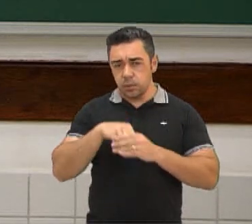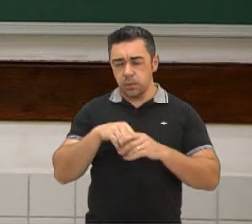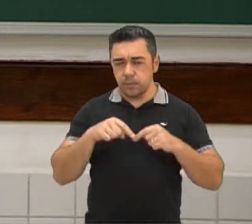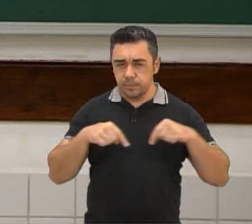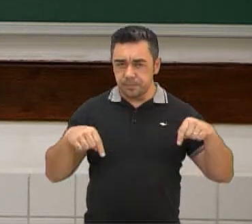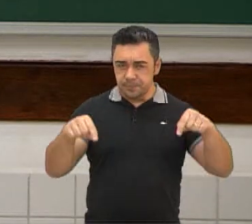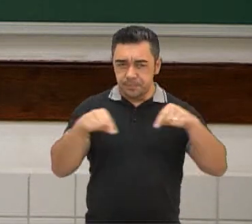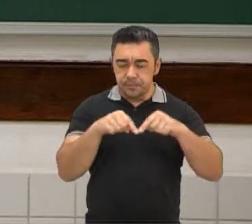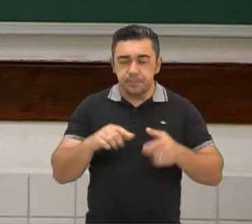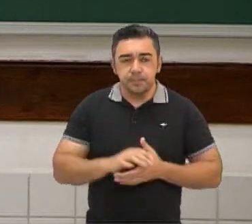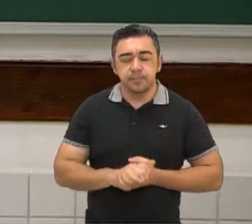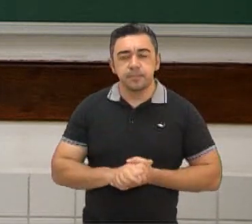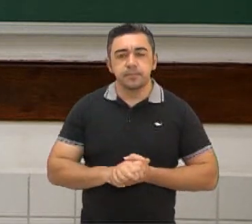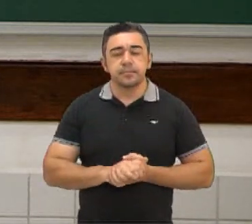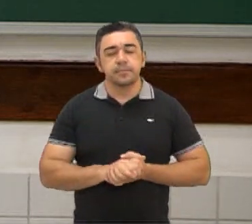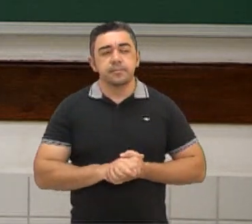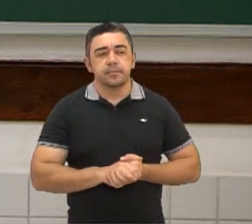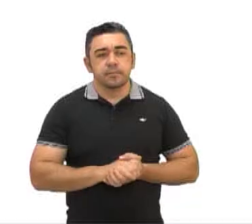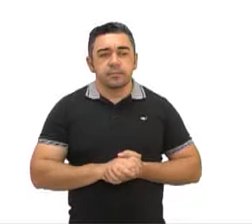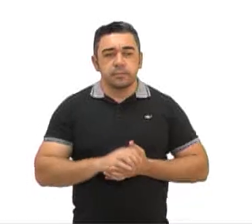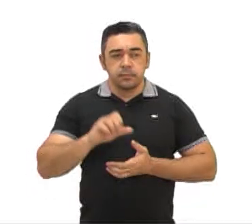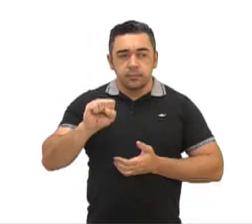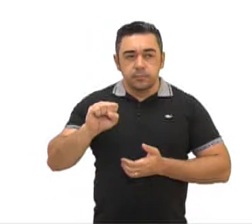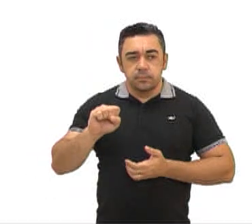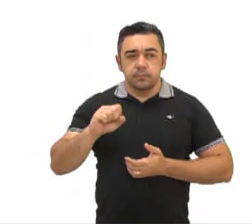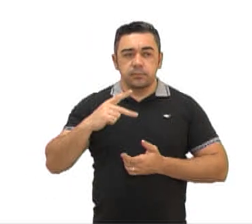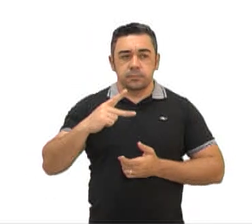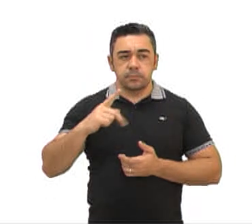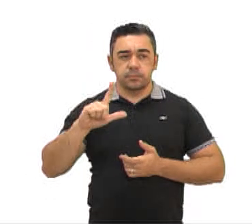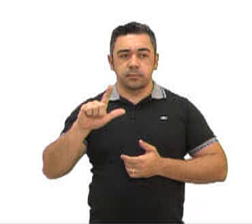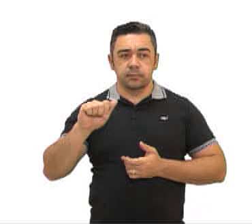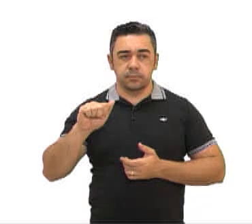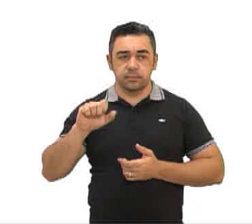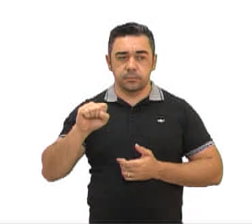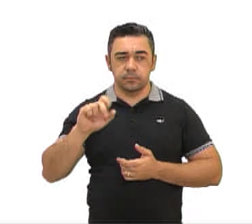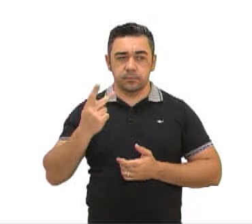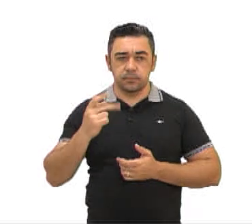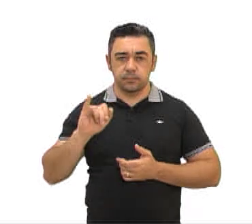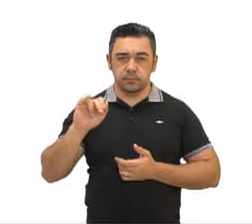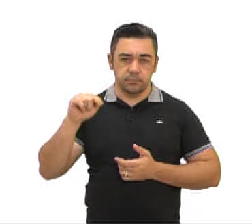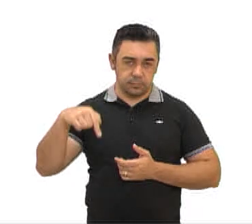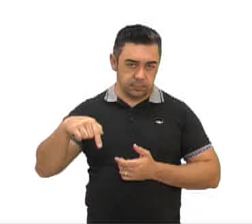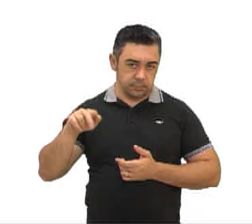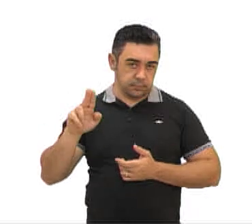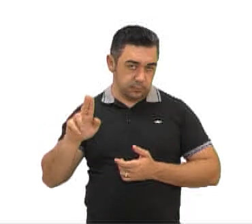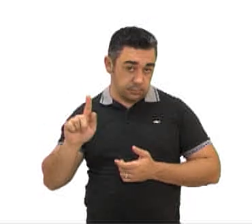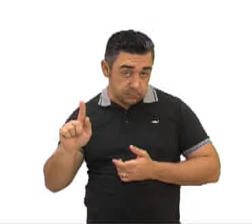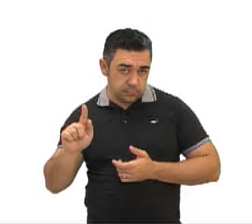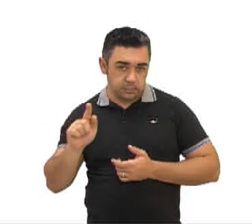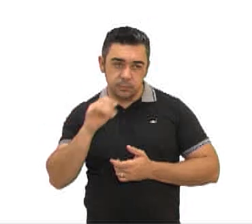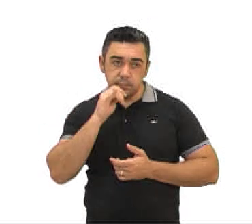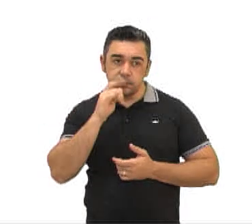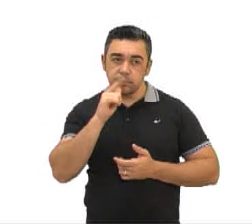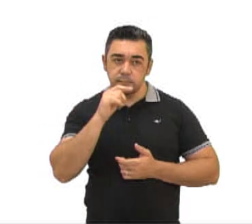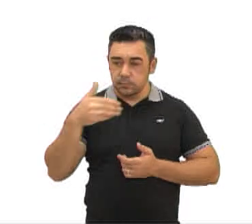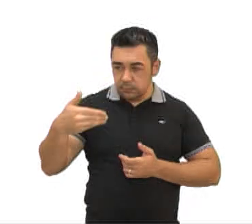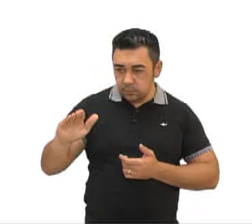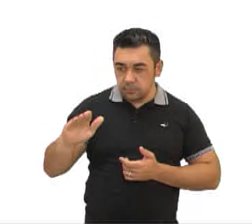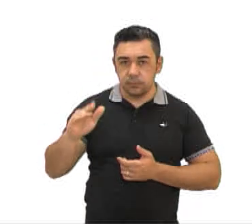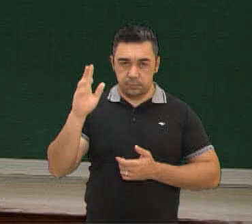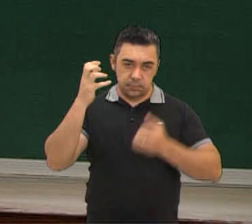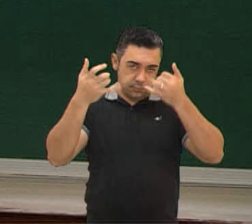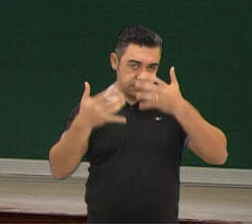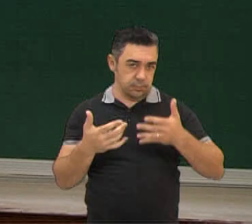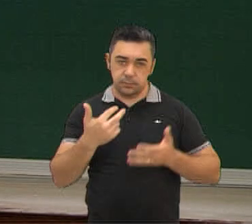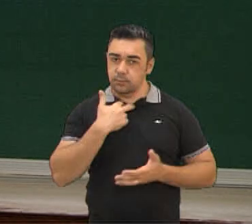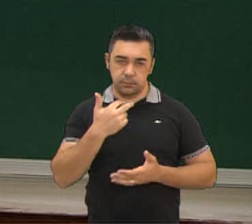polo aquático, tá? Então, splashing, quando um jogador joga água no rosto do adversário,